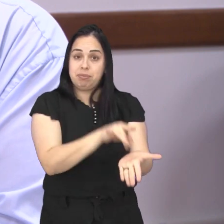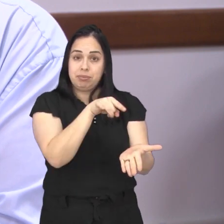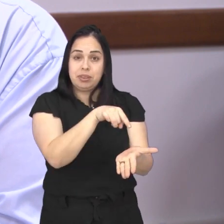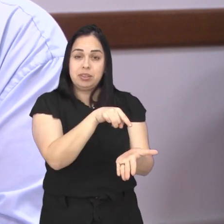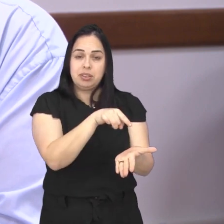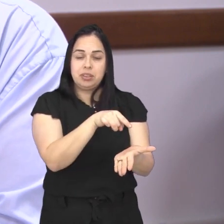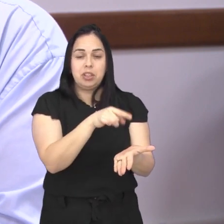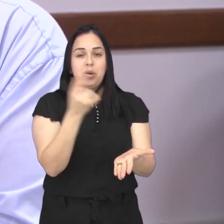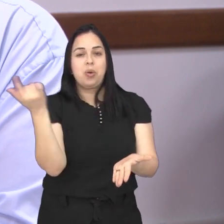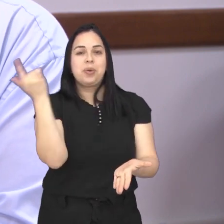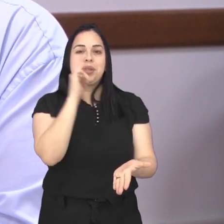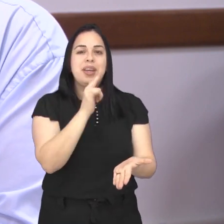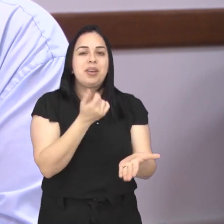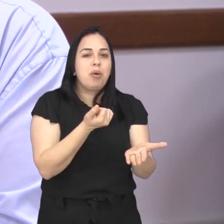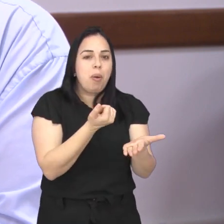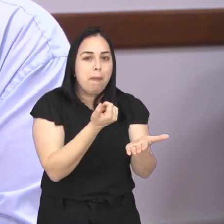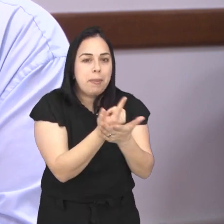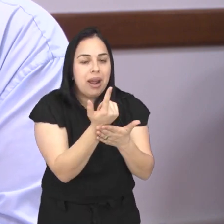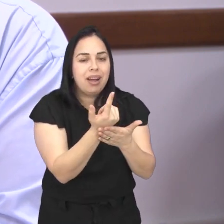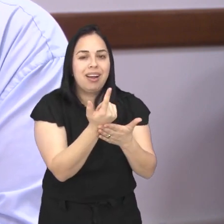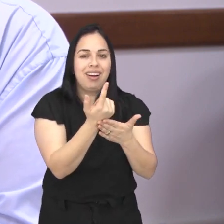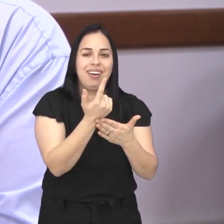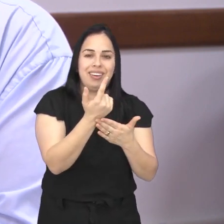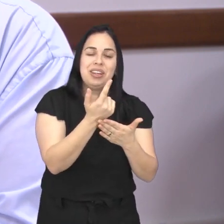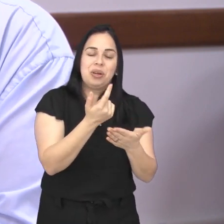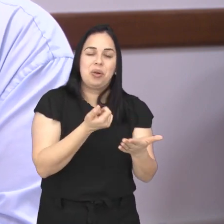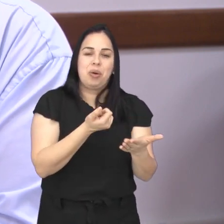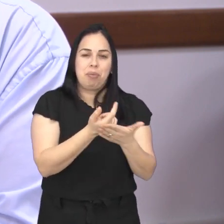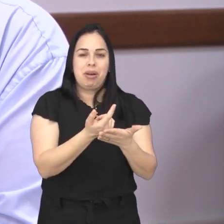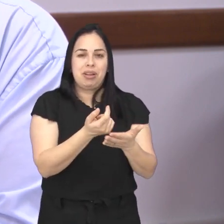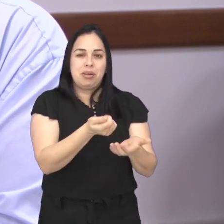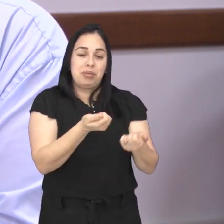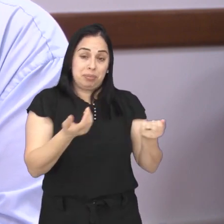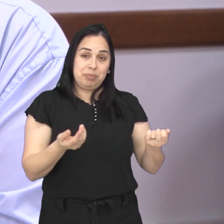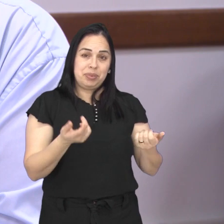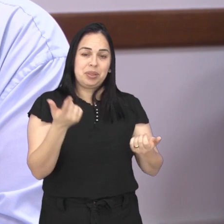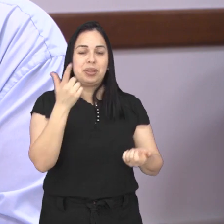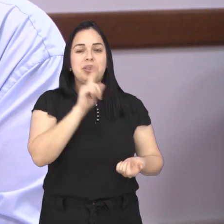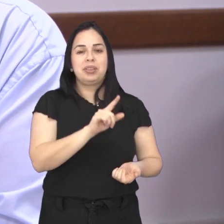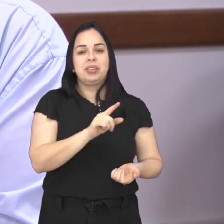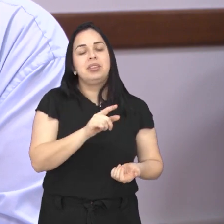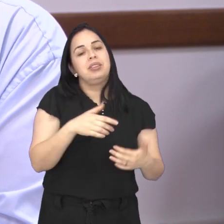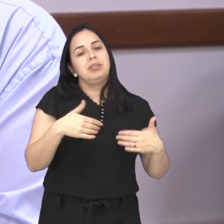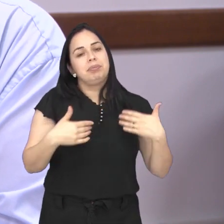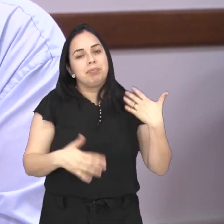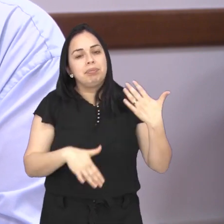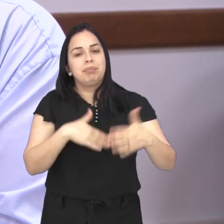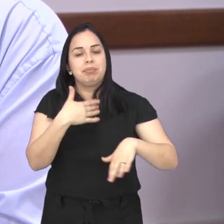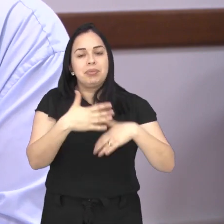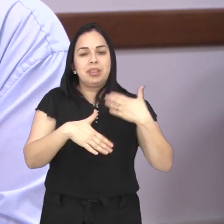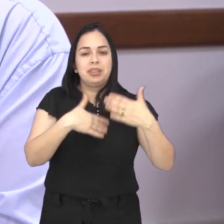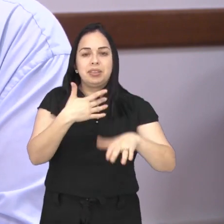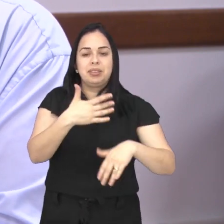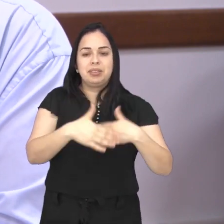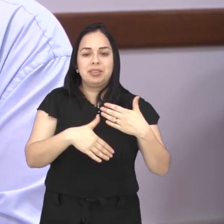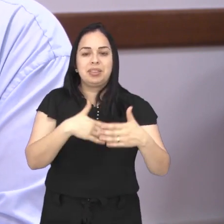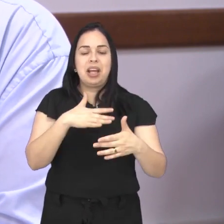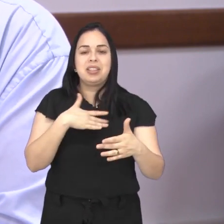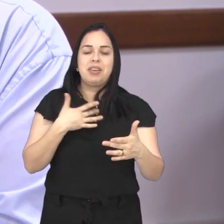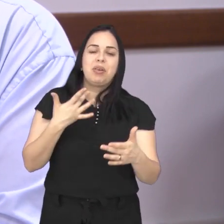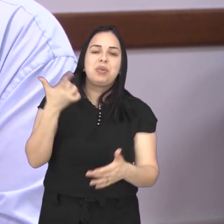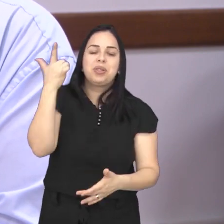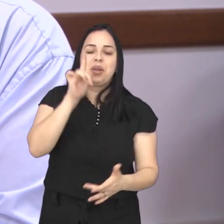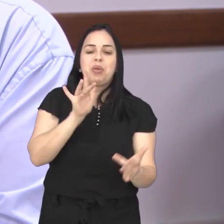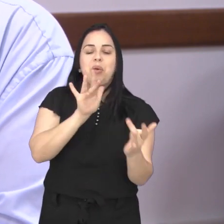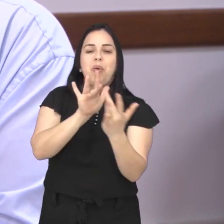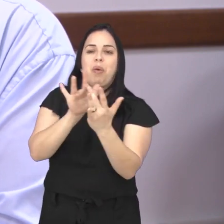agências centrais, você localiza, ainda consegue alguns selos, assim, consegue adquirir. E depois, na medida do tempo, assim, você vai